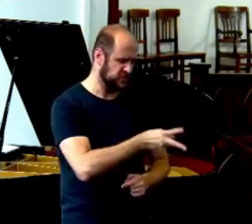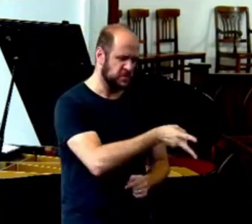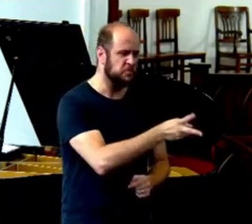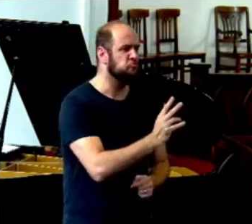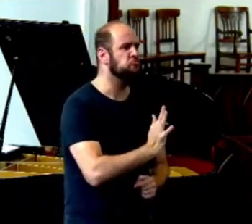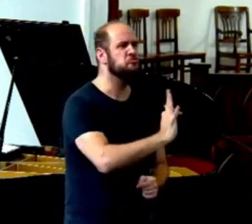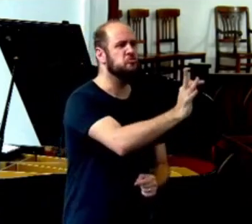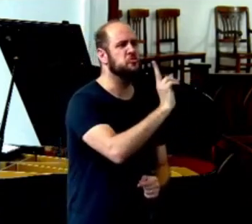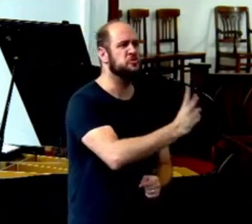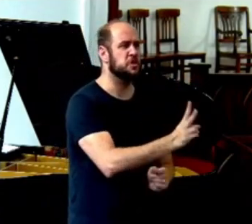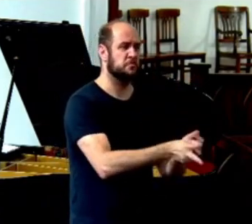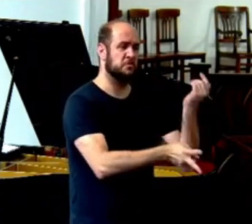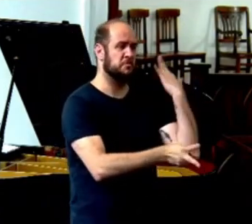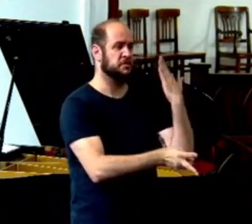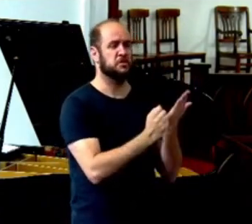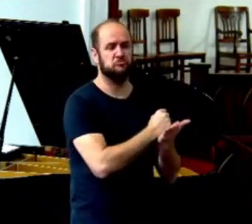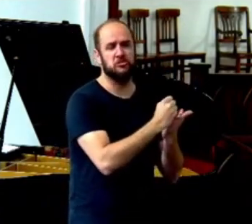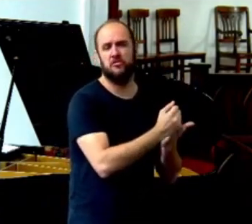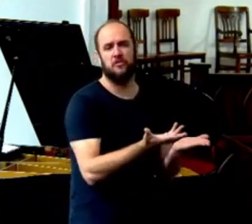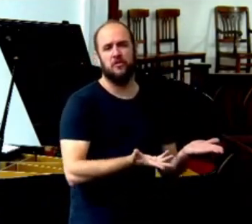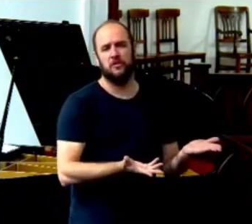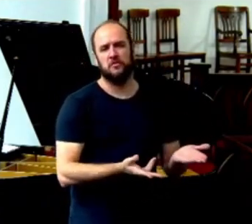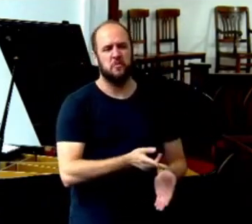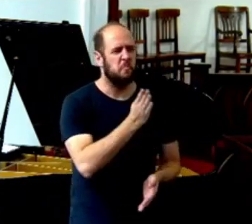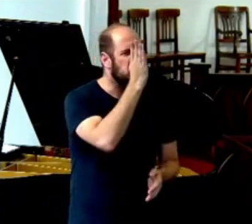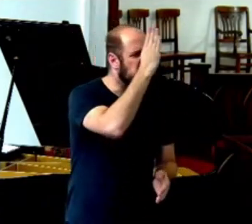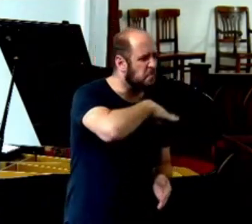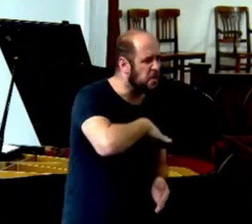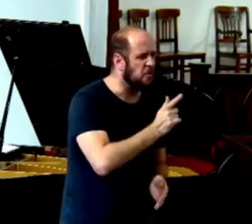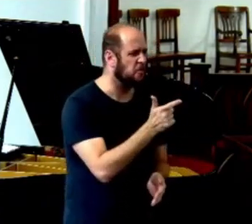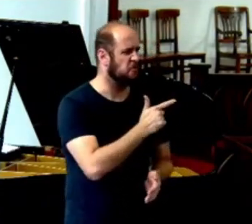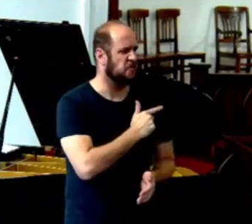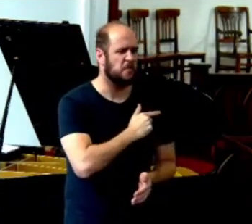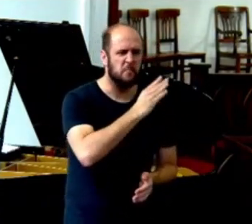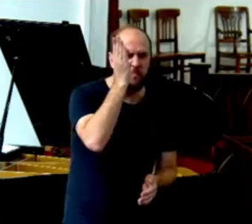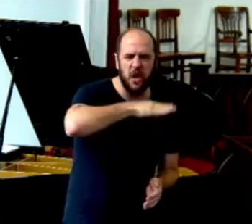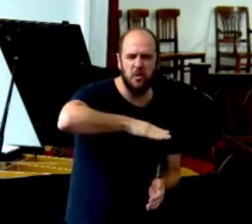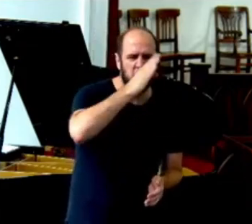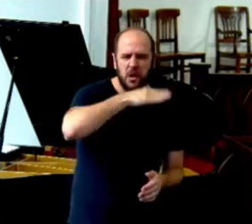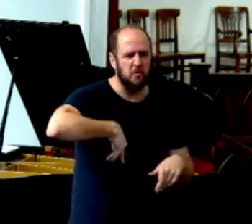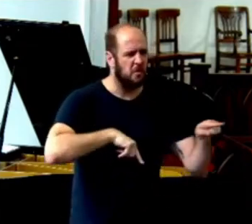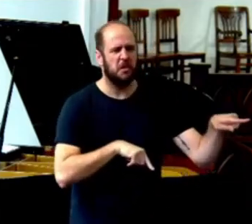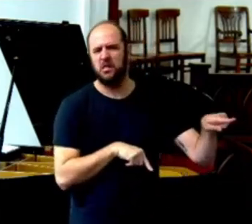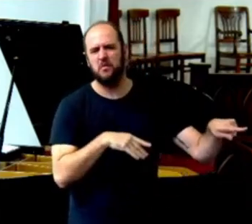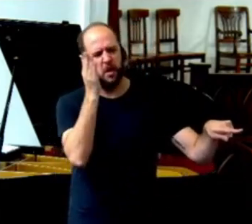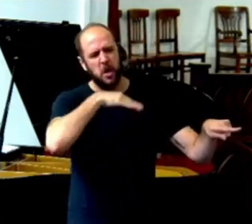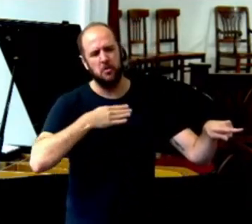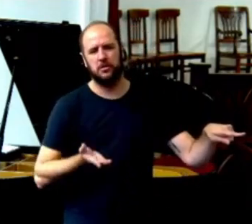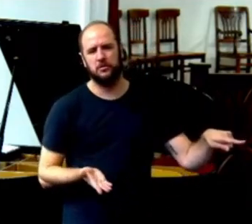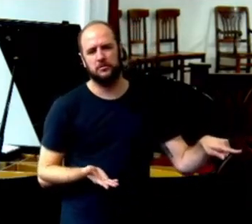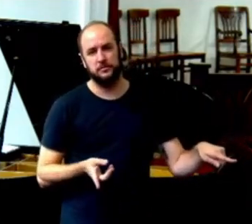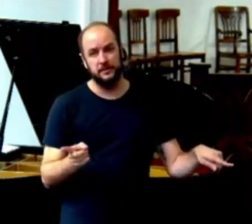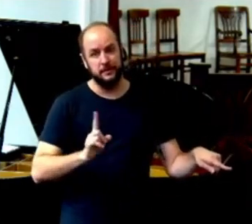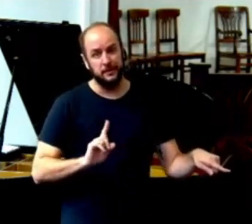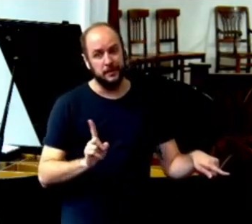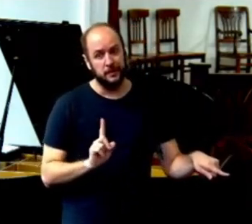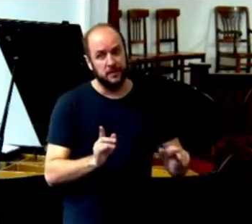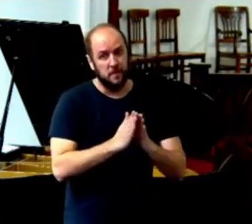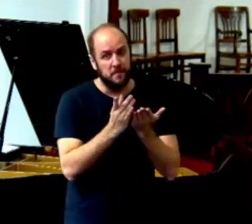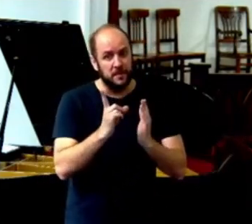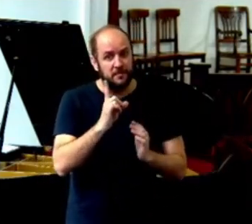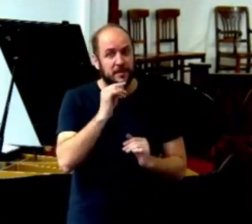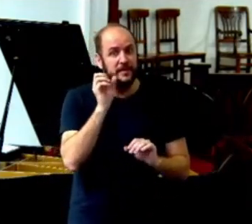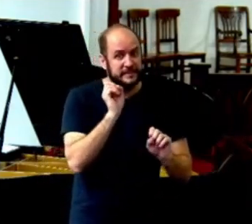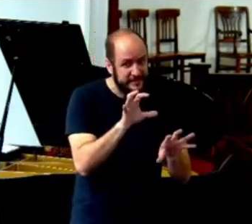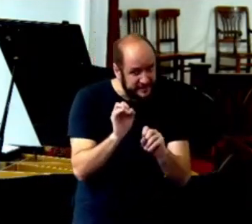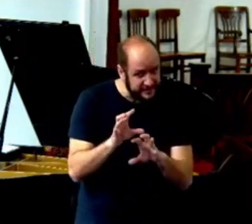e sempre será. É ruim, malvado, malvada. O texto nos ensina a